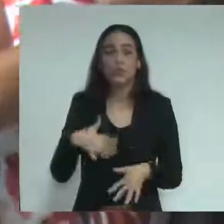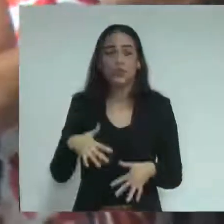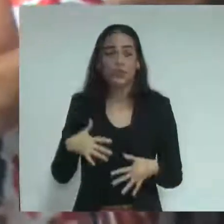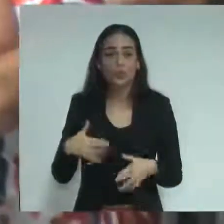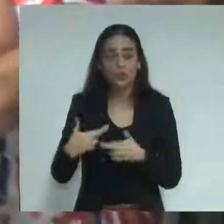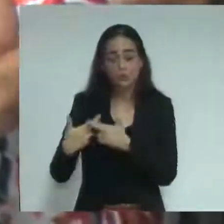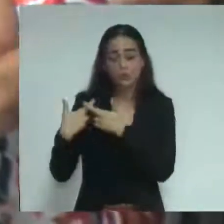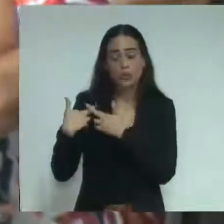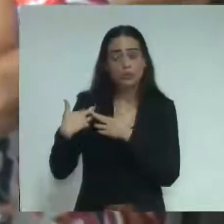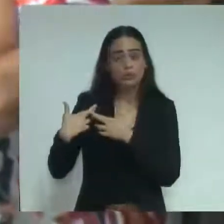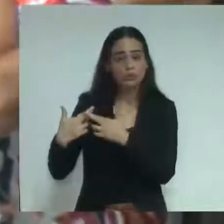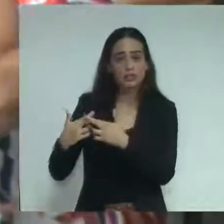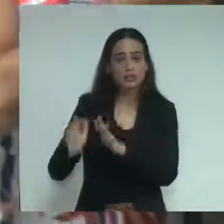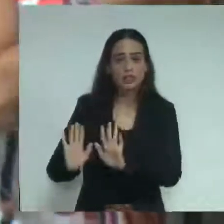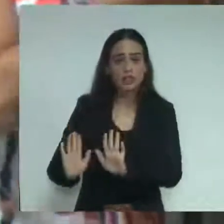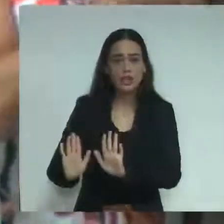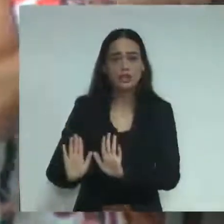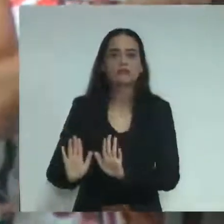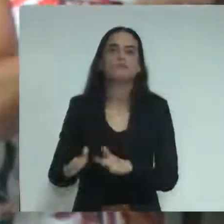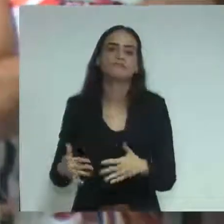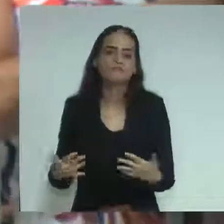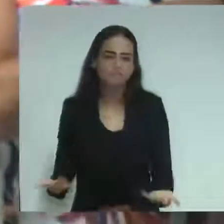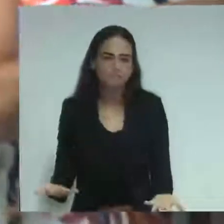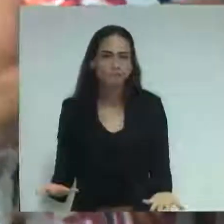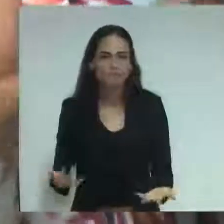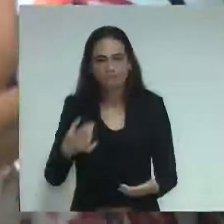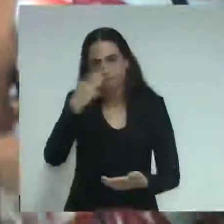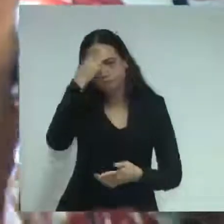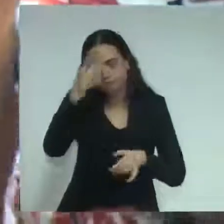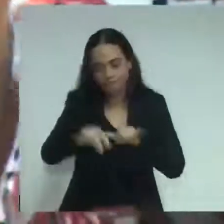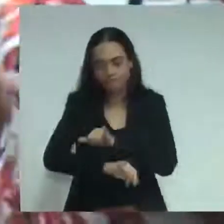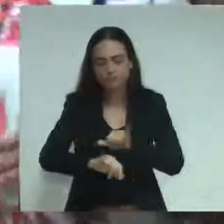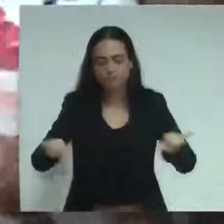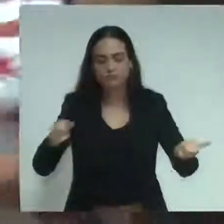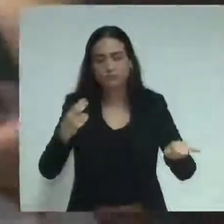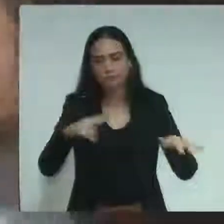responsabilidade. Então, fica aí o meu desejo para essa semana aí. Uma boa noite a todos.